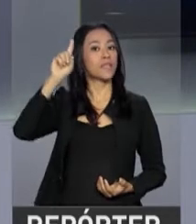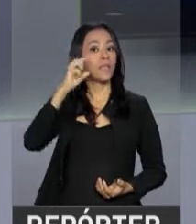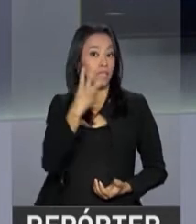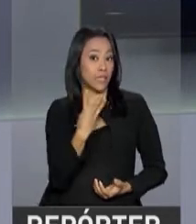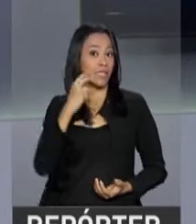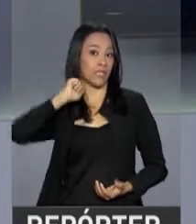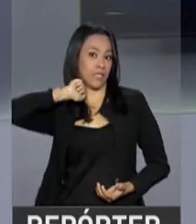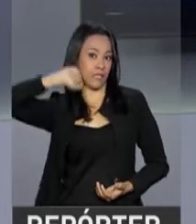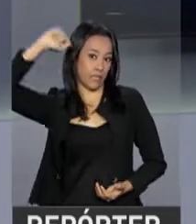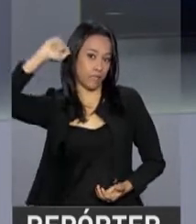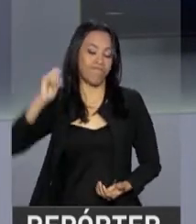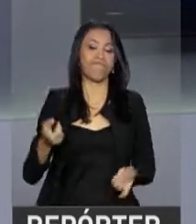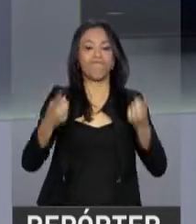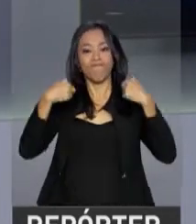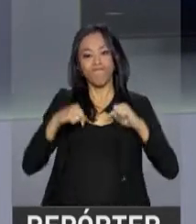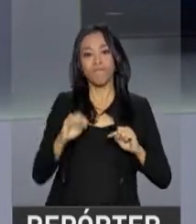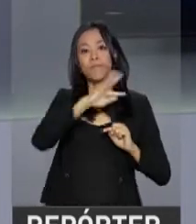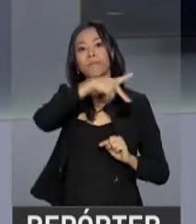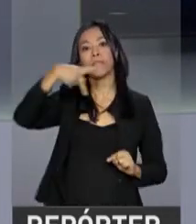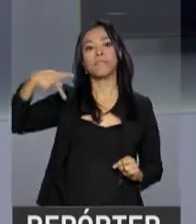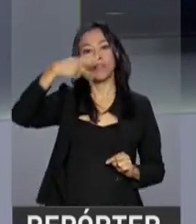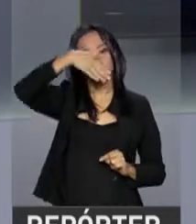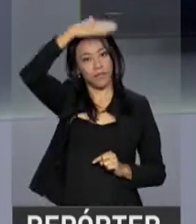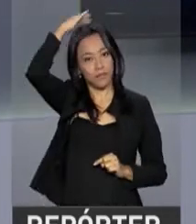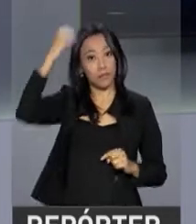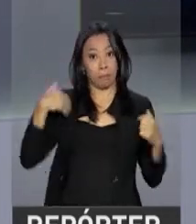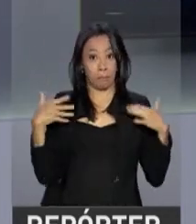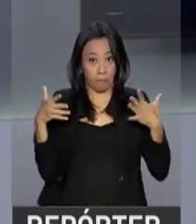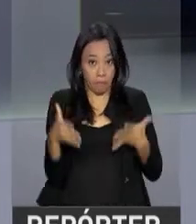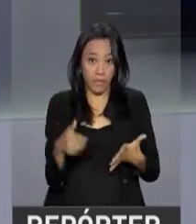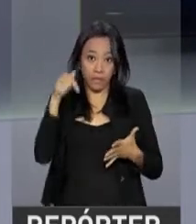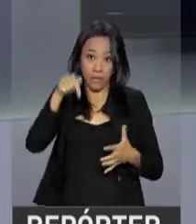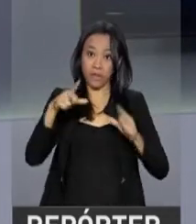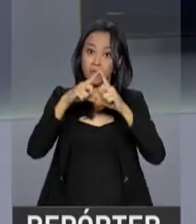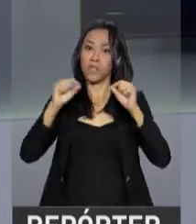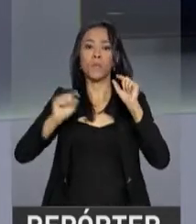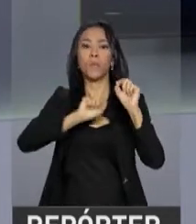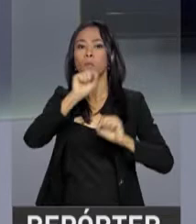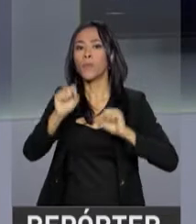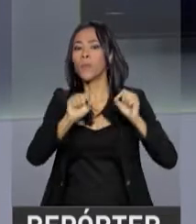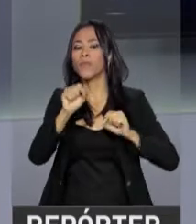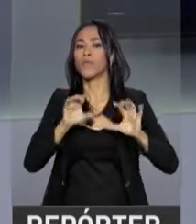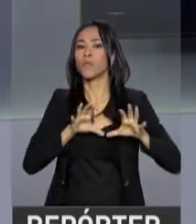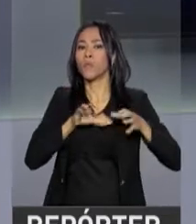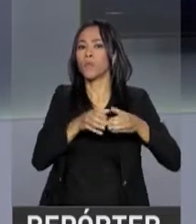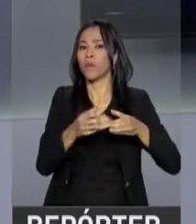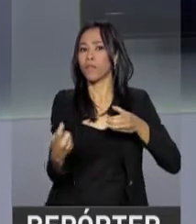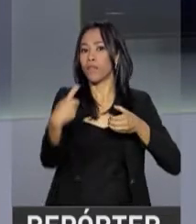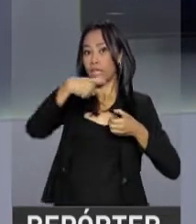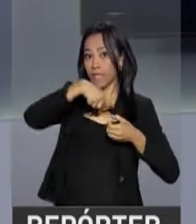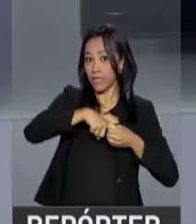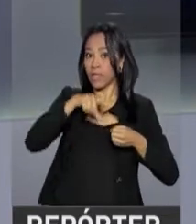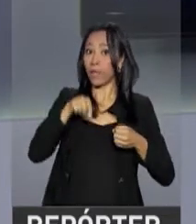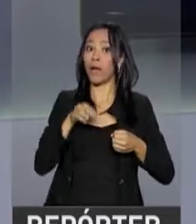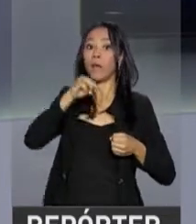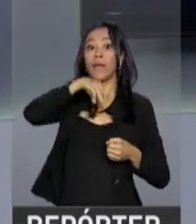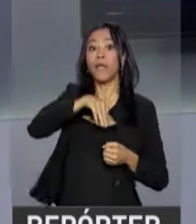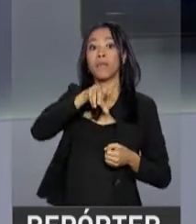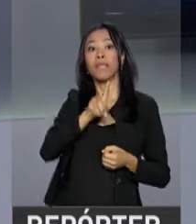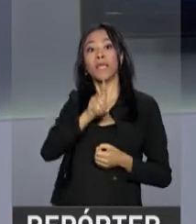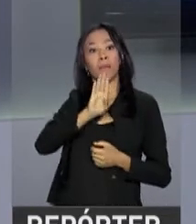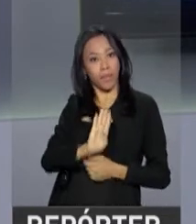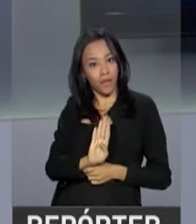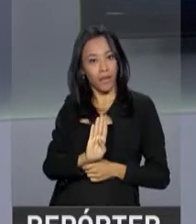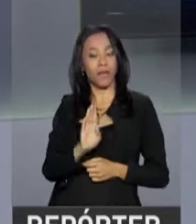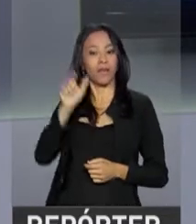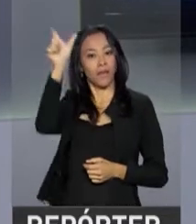abril. O presidente Michel Temer participa aqui em Brasília do ato de filiação do ministro Henrique Meirelles ao MDB. Vamos então ao